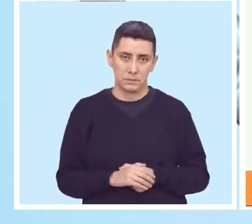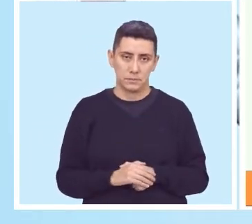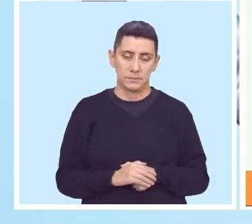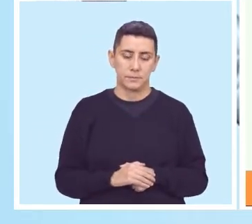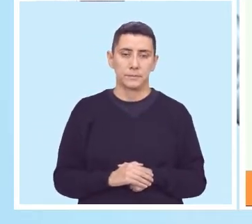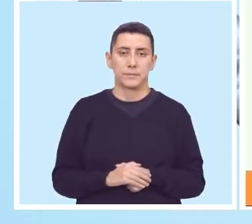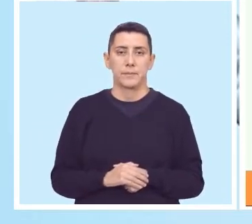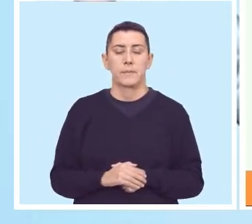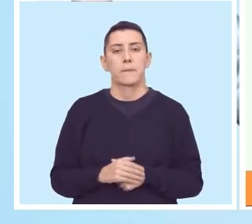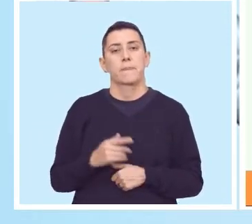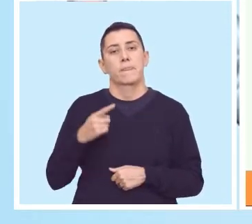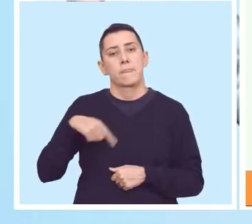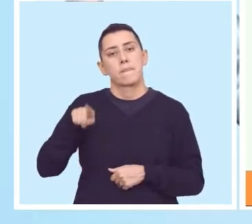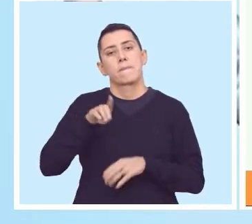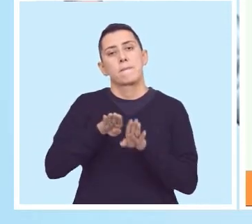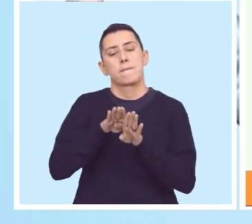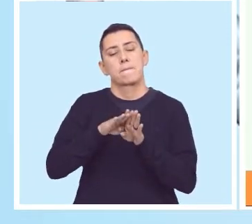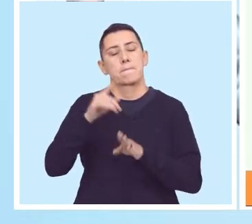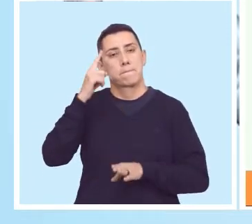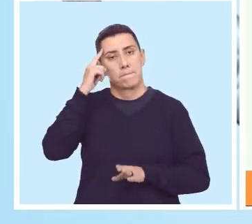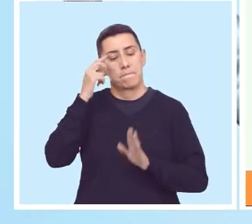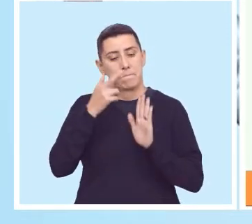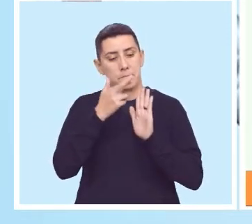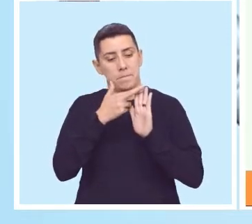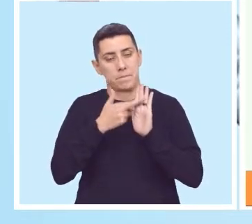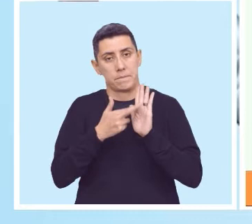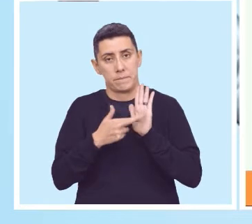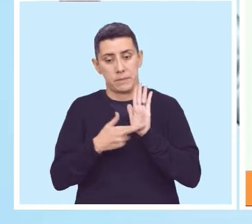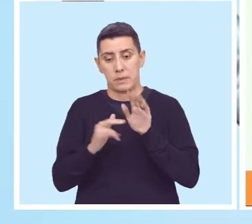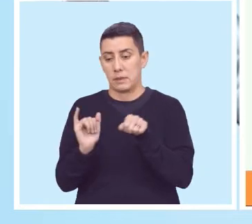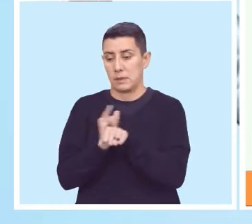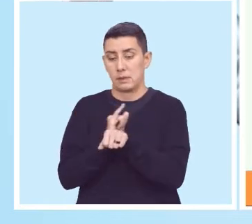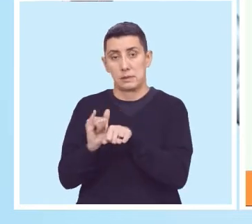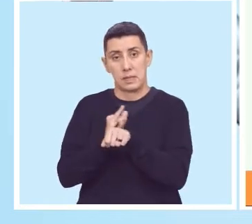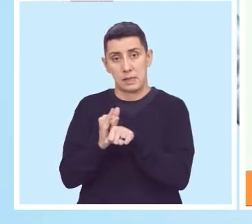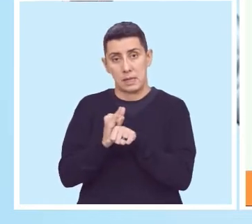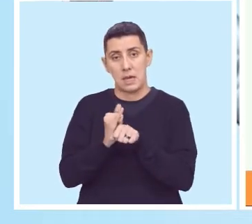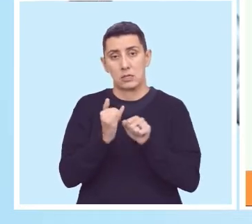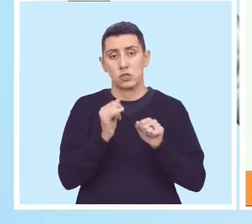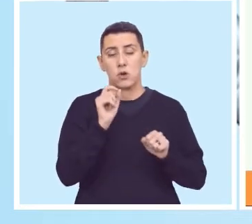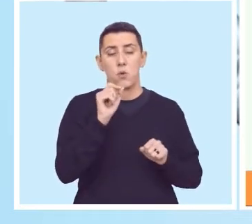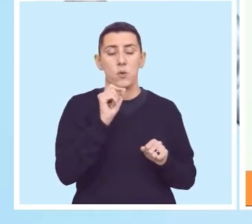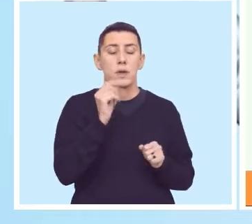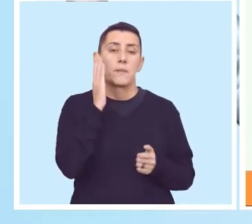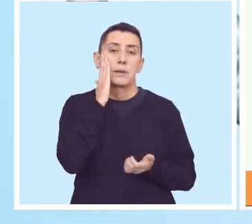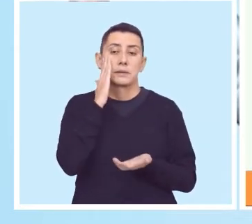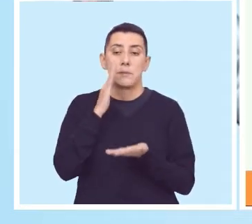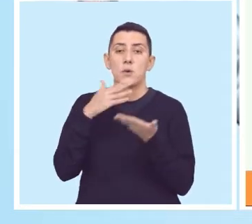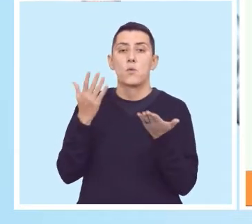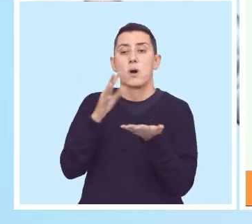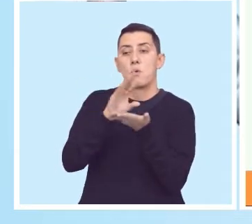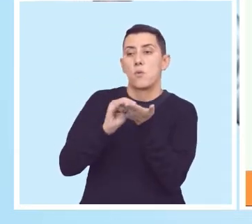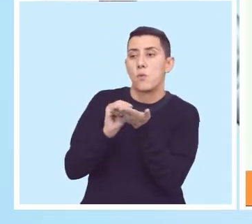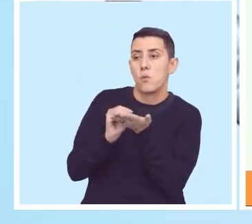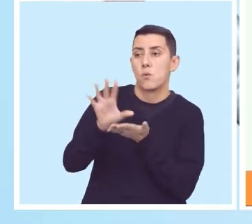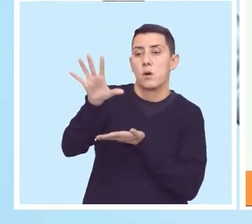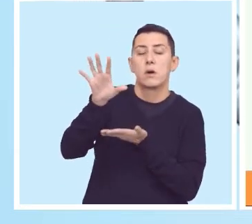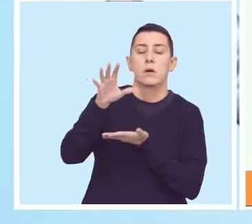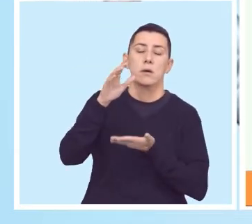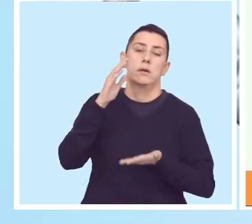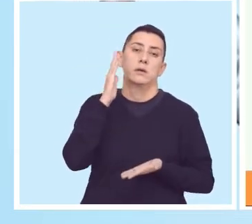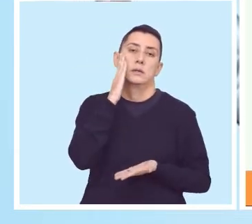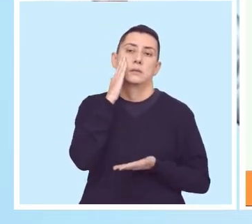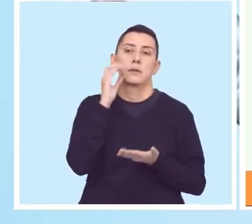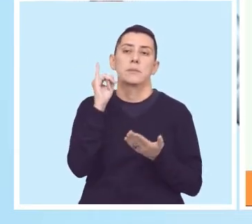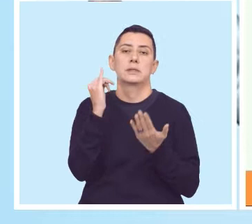nós estabelecemos também essa estratégia no nosso algoritmo aqui de upload para que ele fizesse essa comparação entre